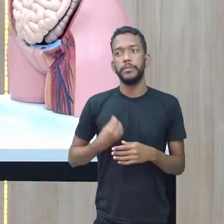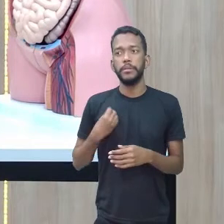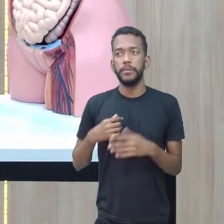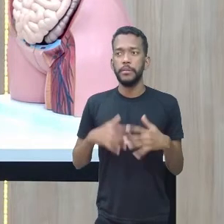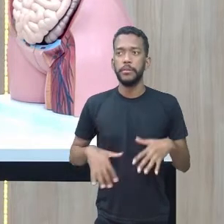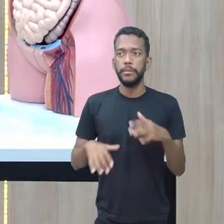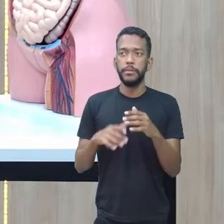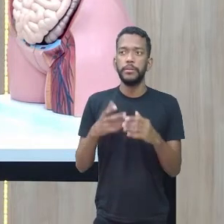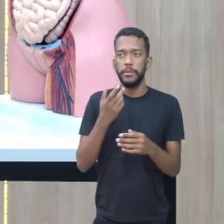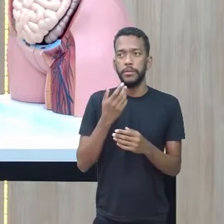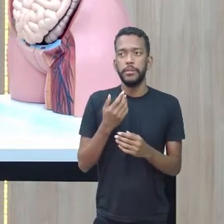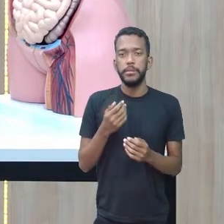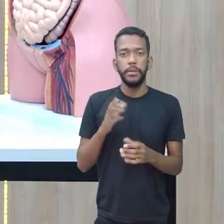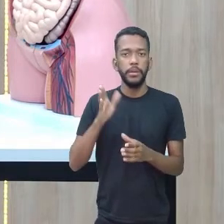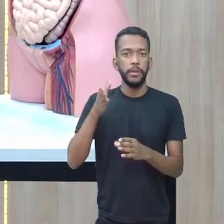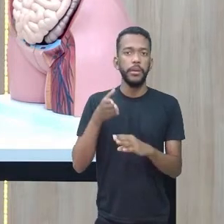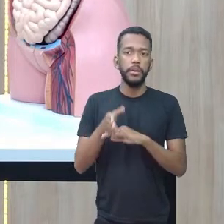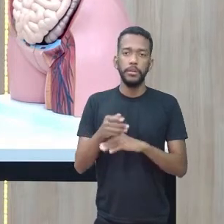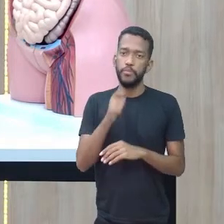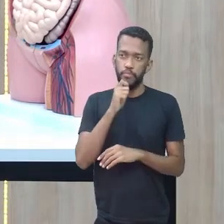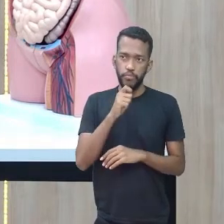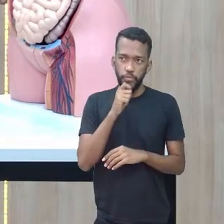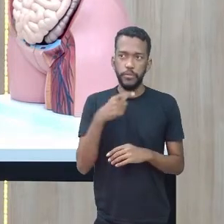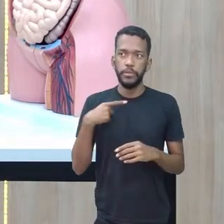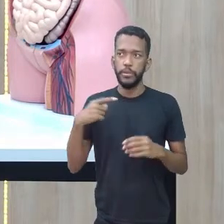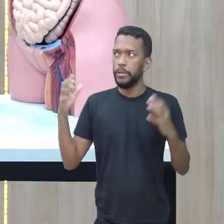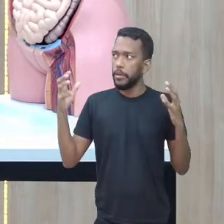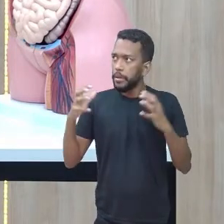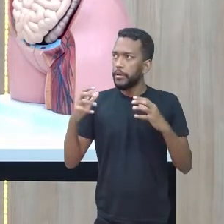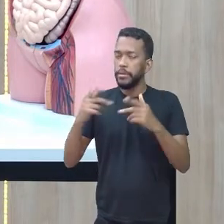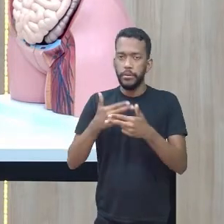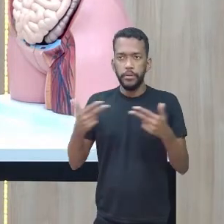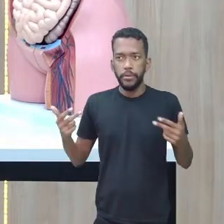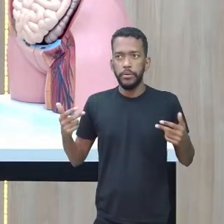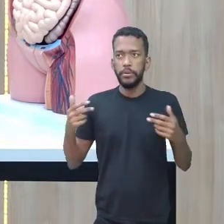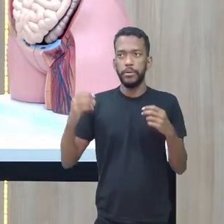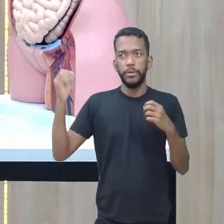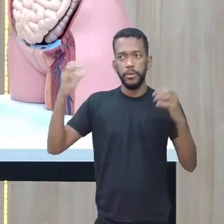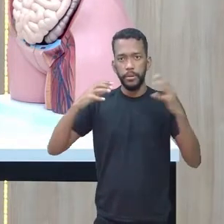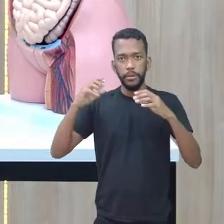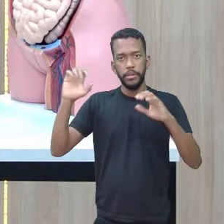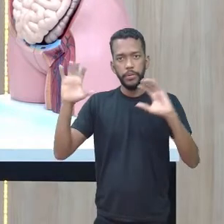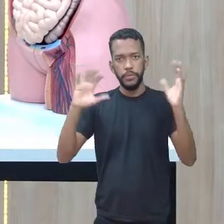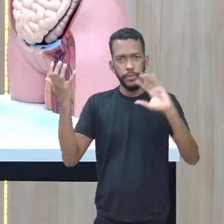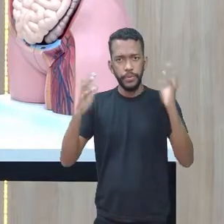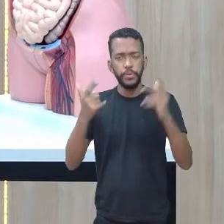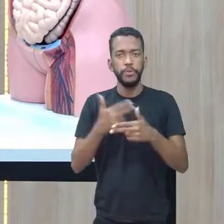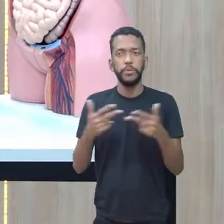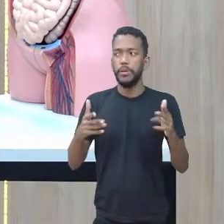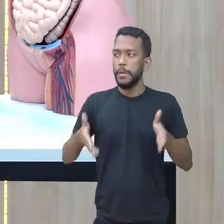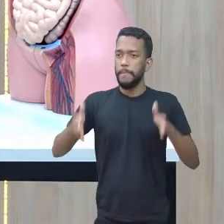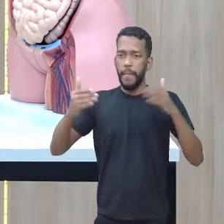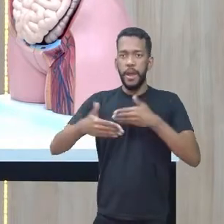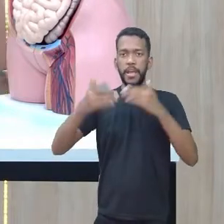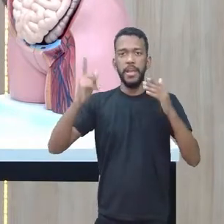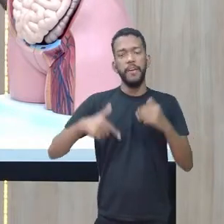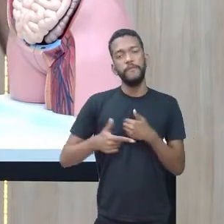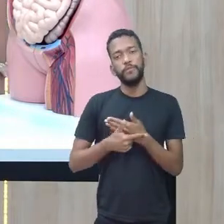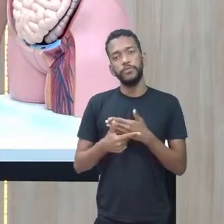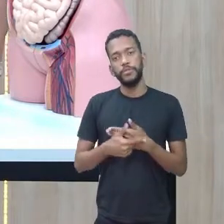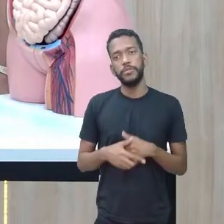não entre, fazendo com que o clima, a luminosidade. Então, as paredes têm essa função. Vamos ver quem